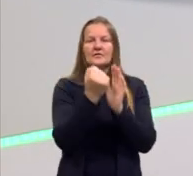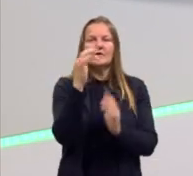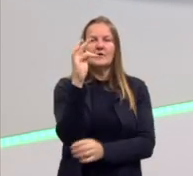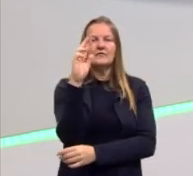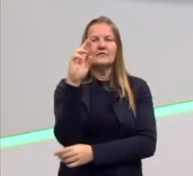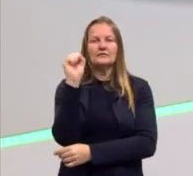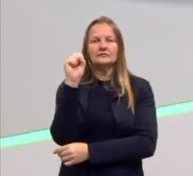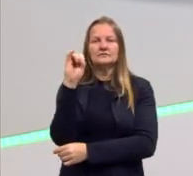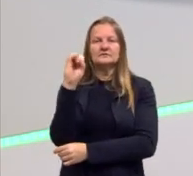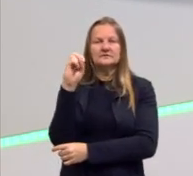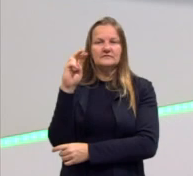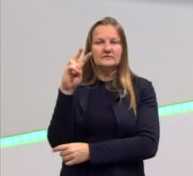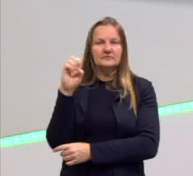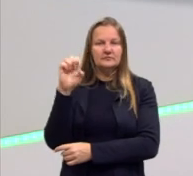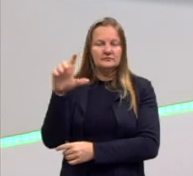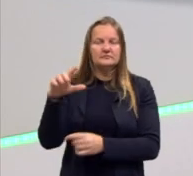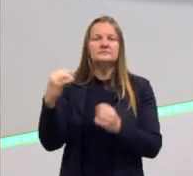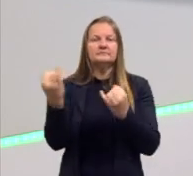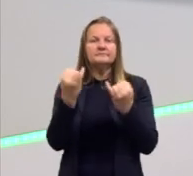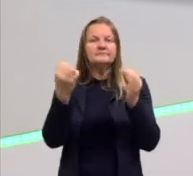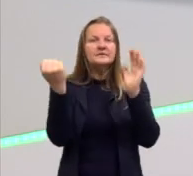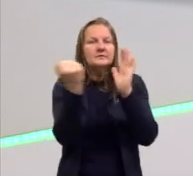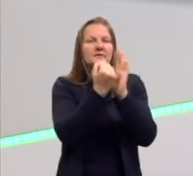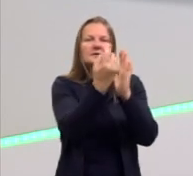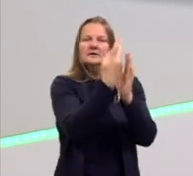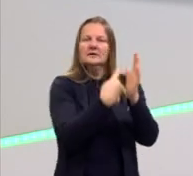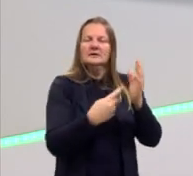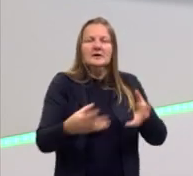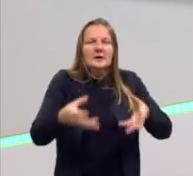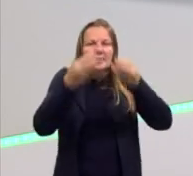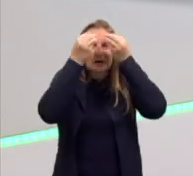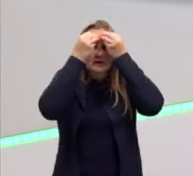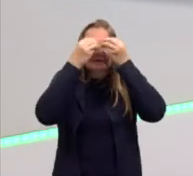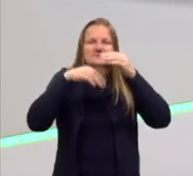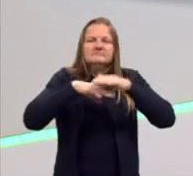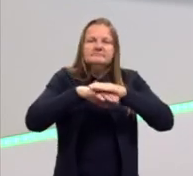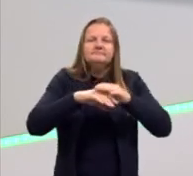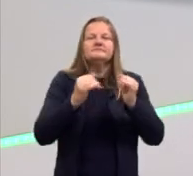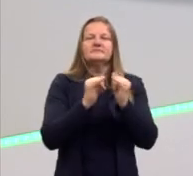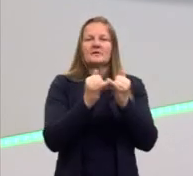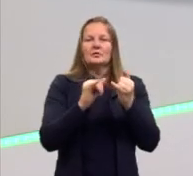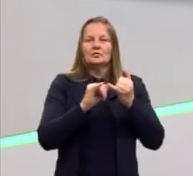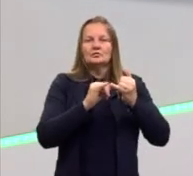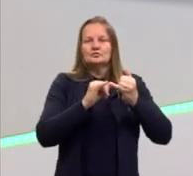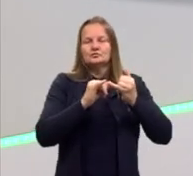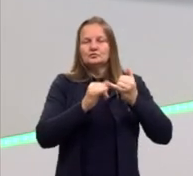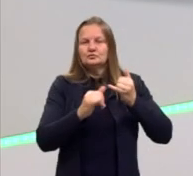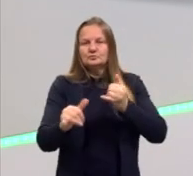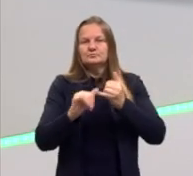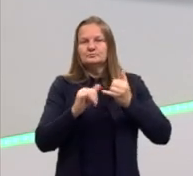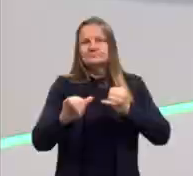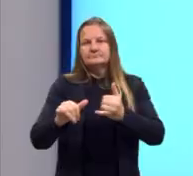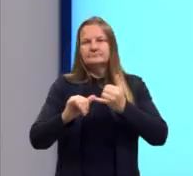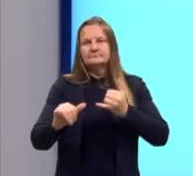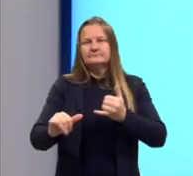geram estranhamento porque vocês não viram mas ele só está relacionado com a questão da corrente tá